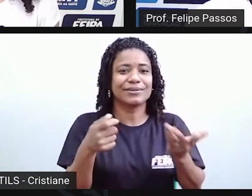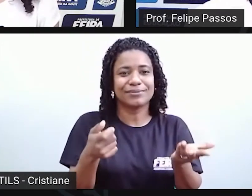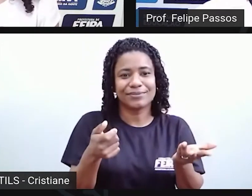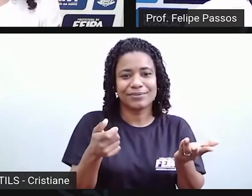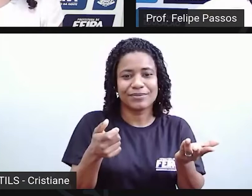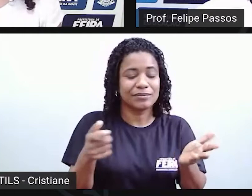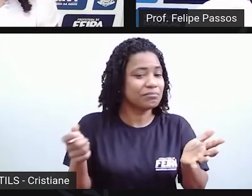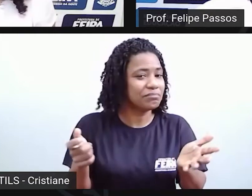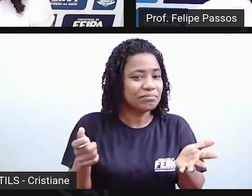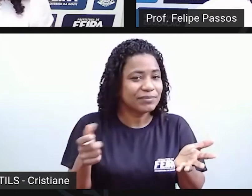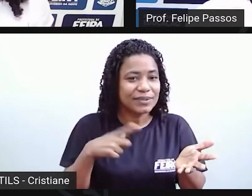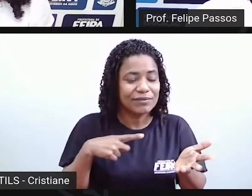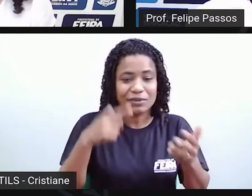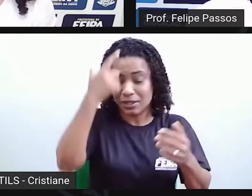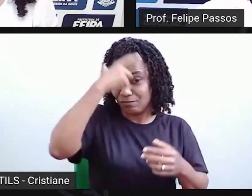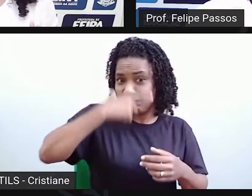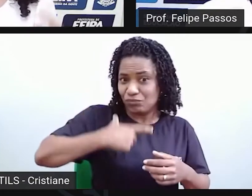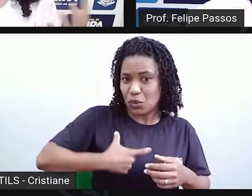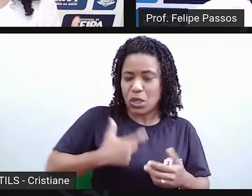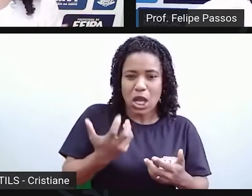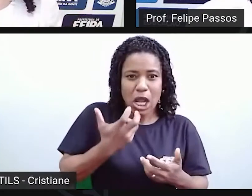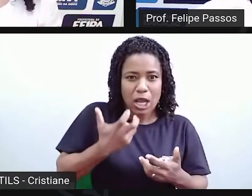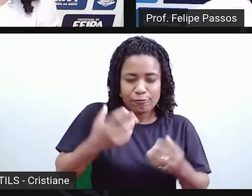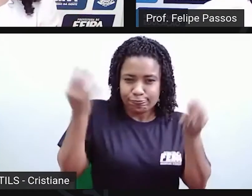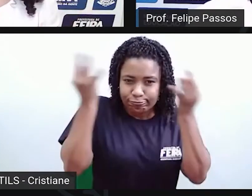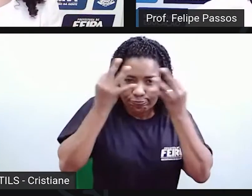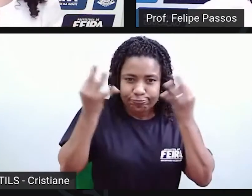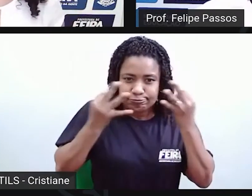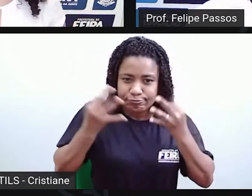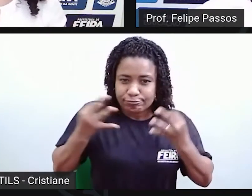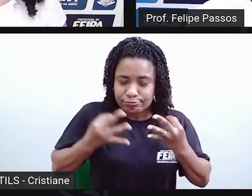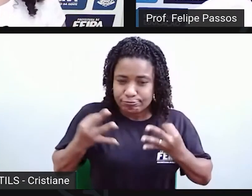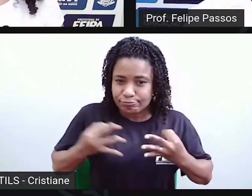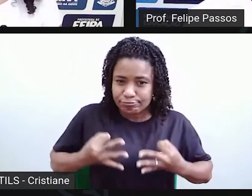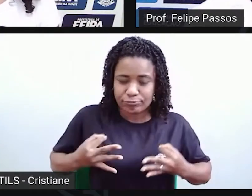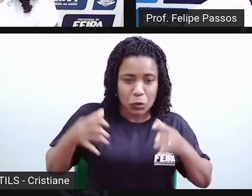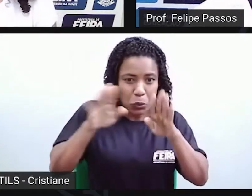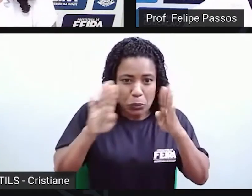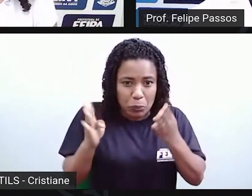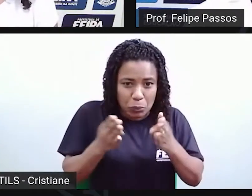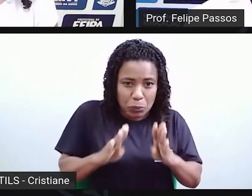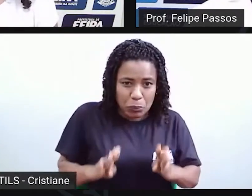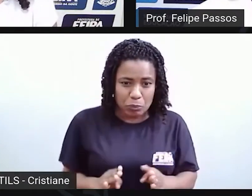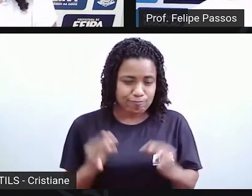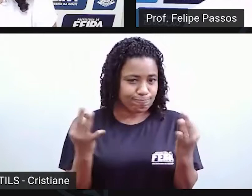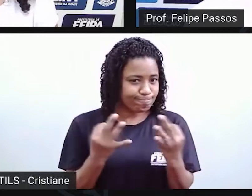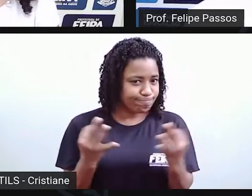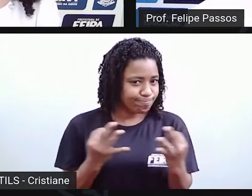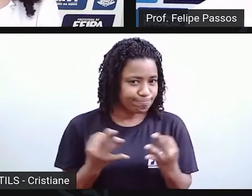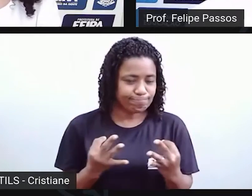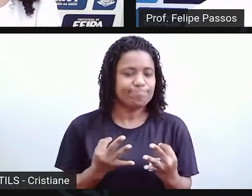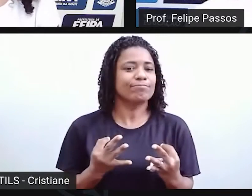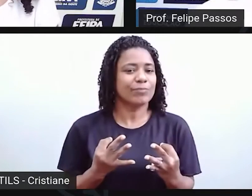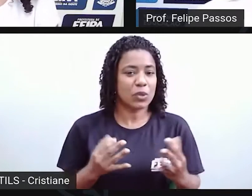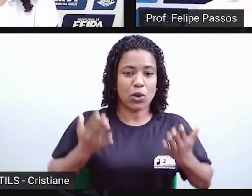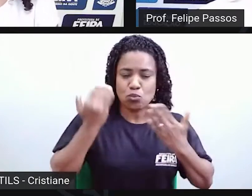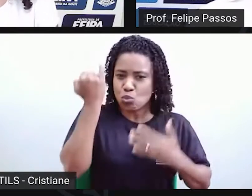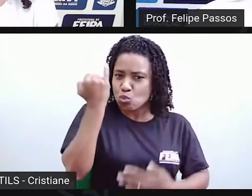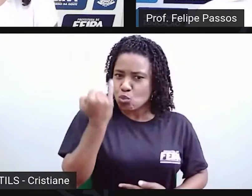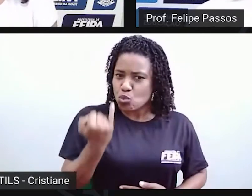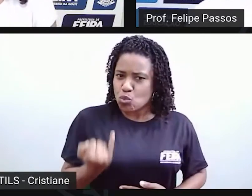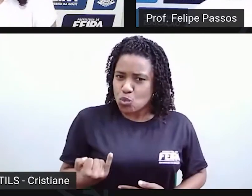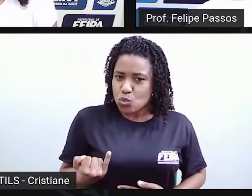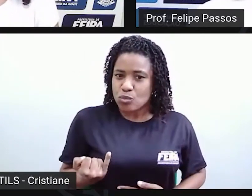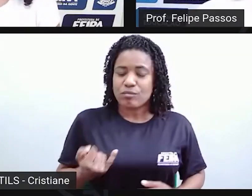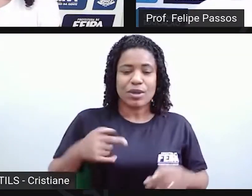de uma aparência ideal, se eu vivo nessa constante busca de uma aparência ideal, eu quero ter um corpo mais magro, eu quero ter um cabelo